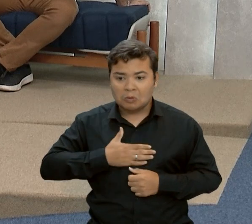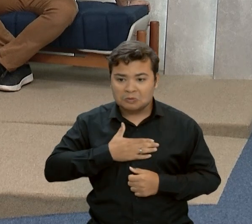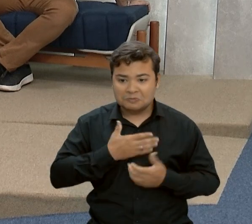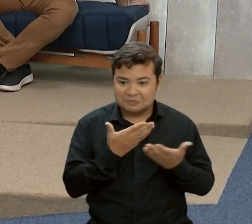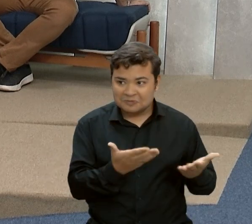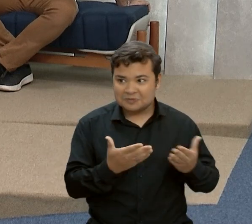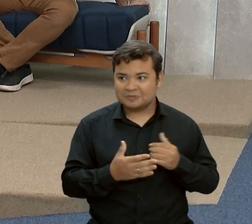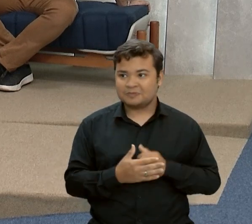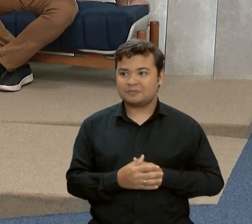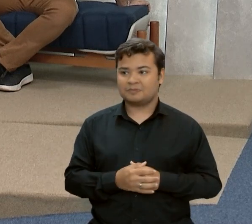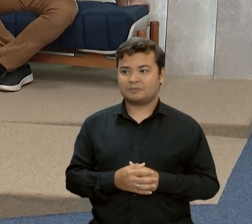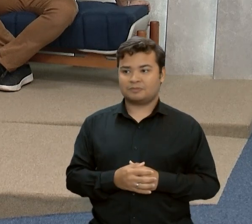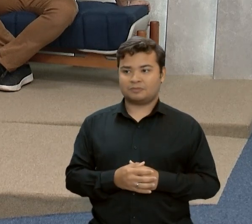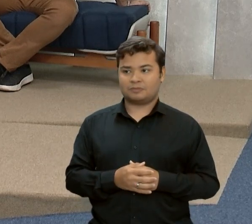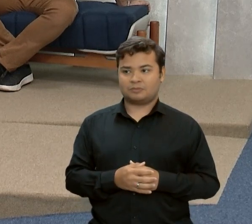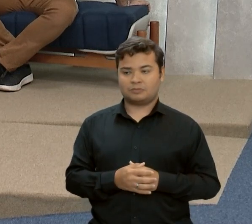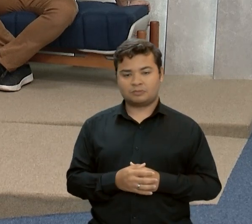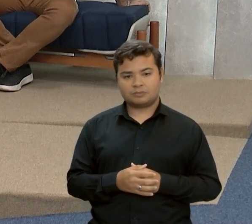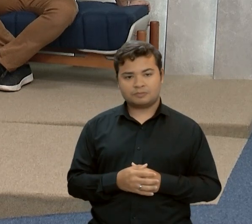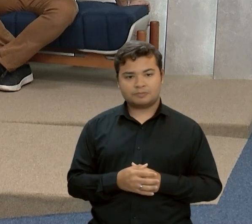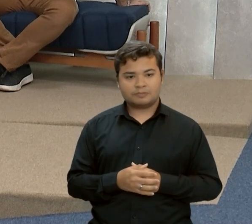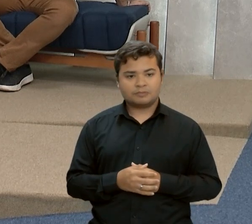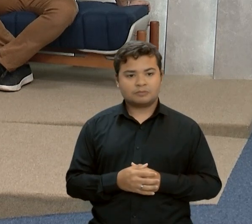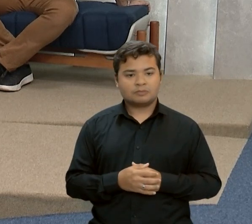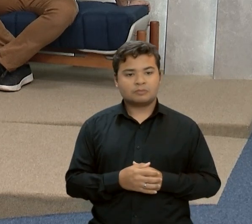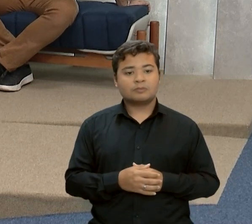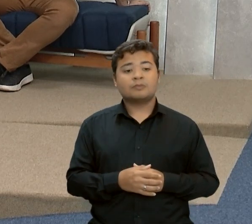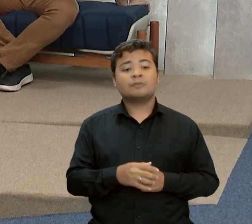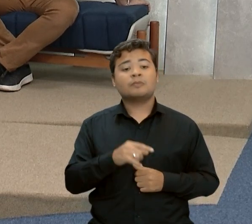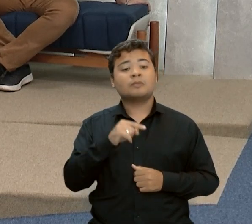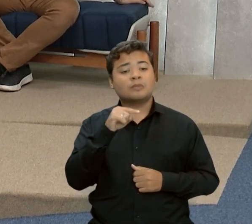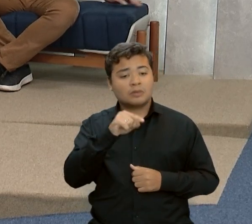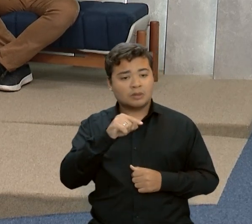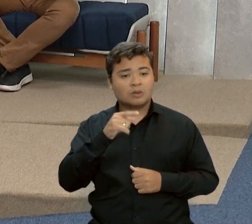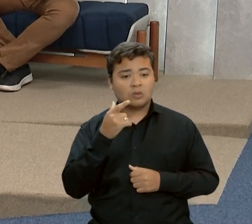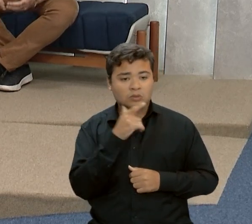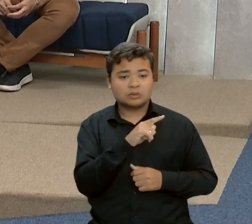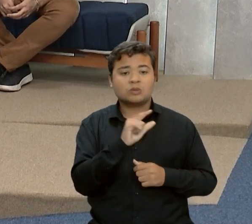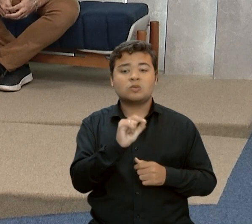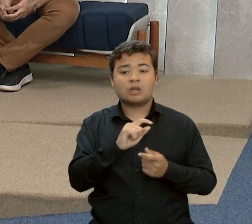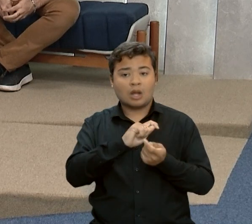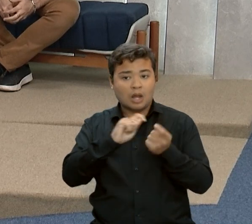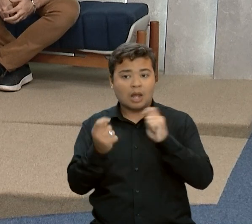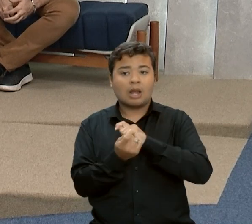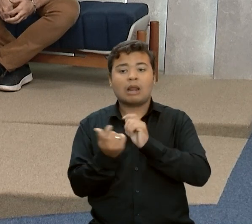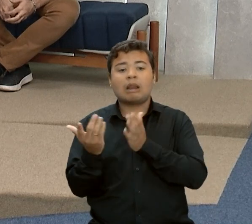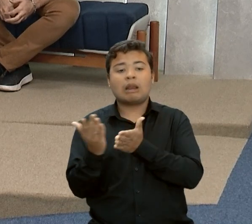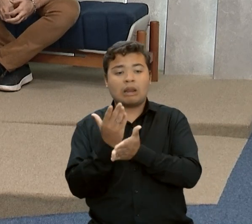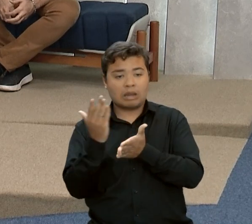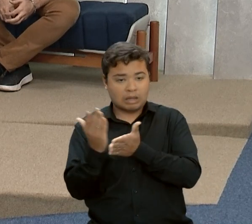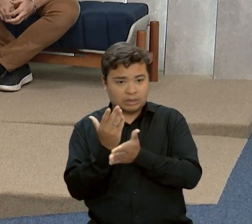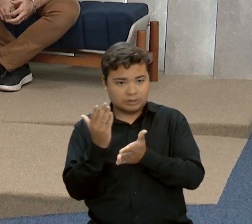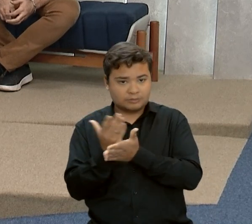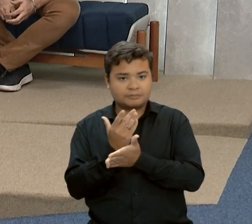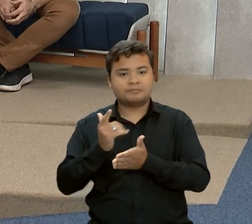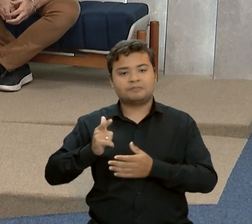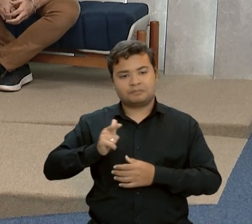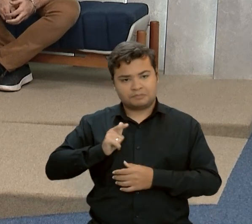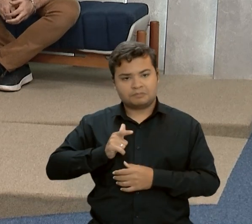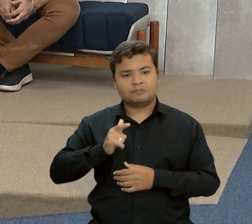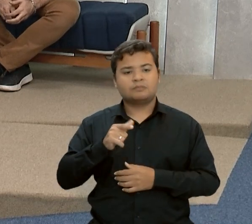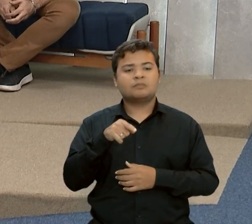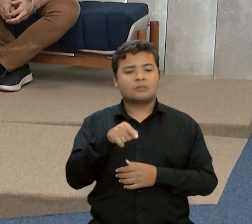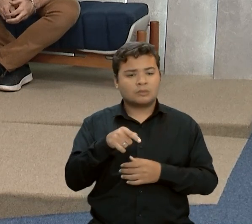Então, foi traduzir, converter num livro os conhecimentos que eu adquiri para montar